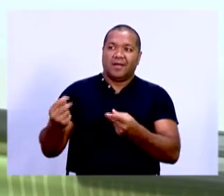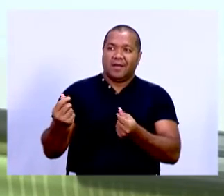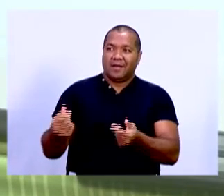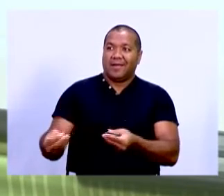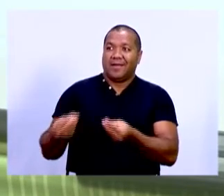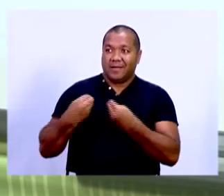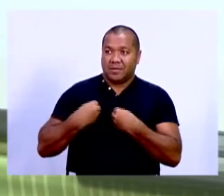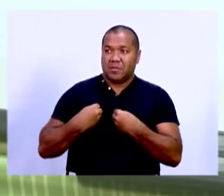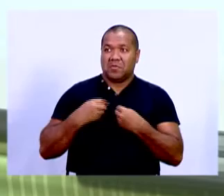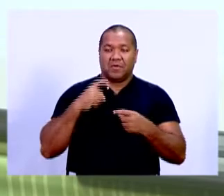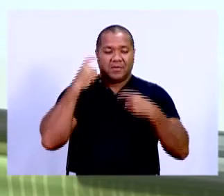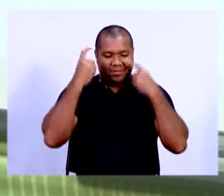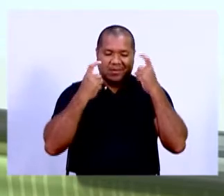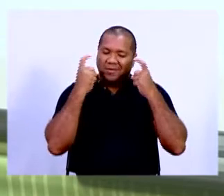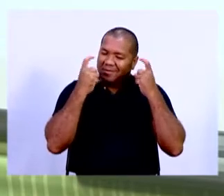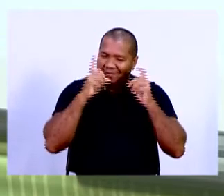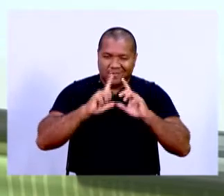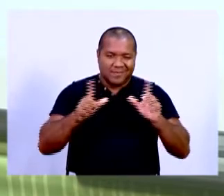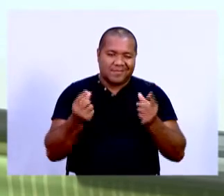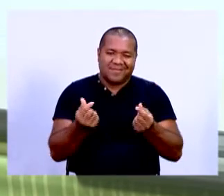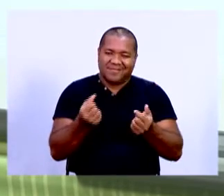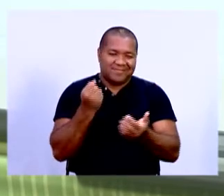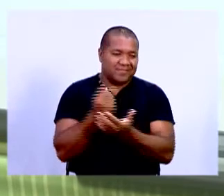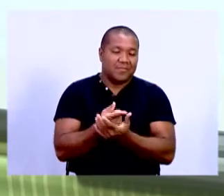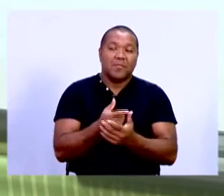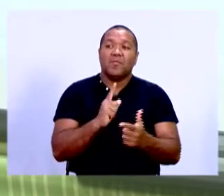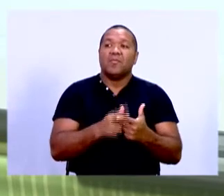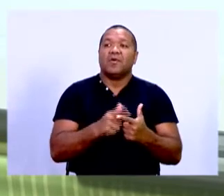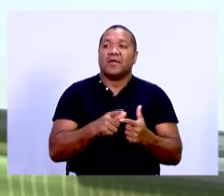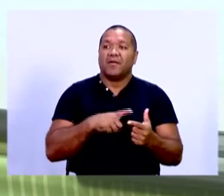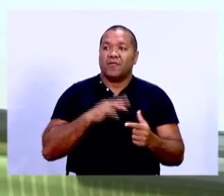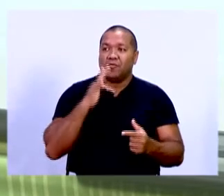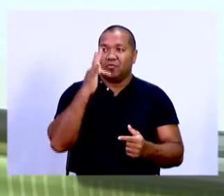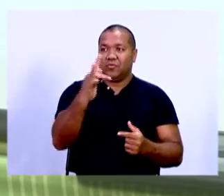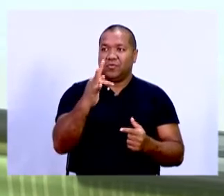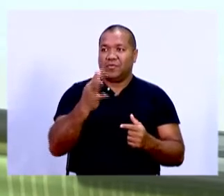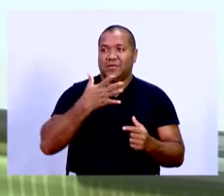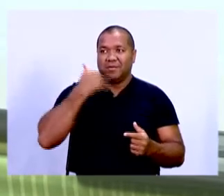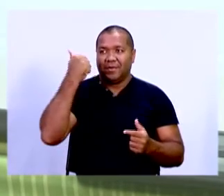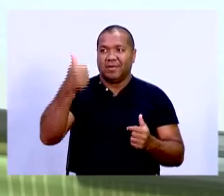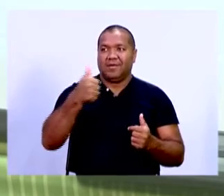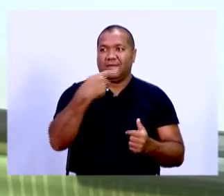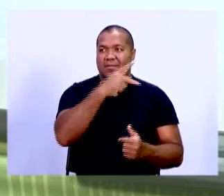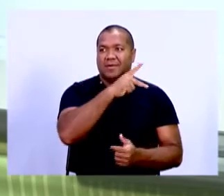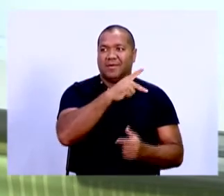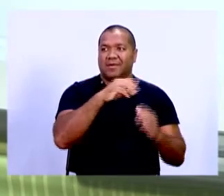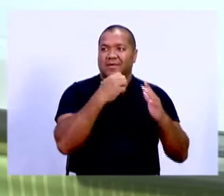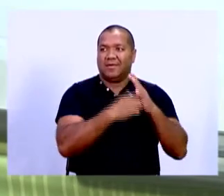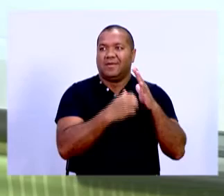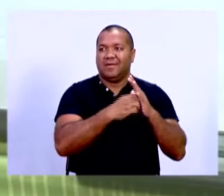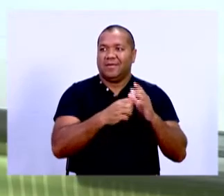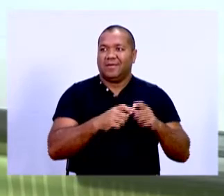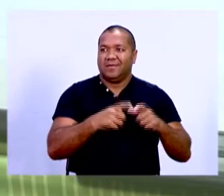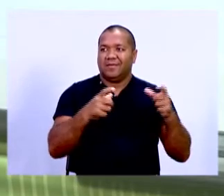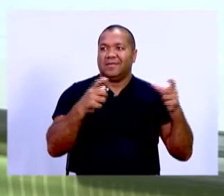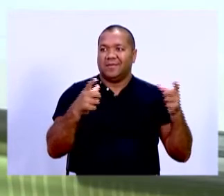com esse pequeno gasto que ele vai ter, esse investimento que ele vai ter na empresa dele para poder a empresa dele funcionar